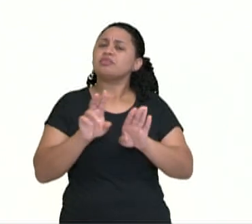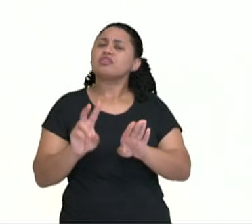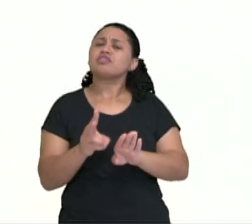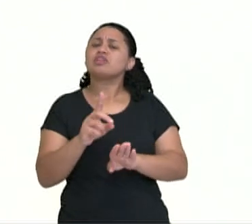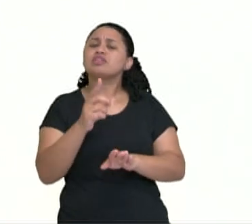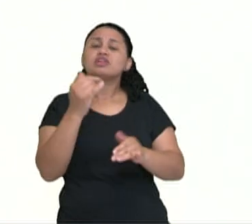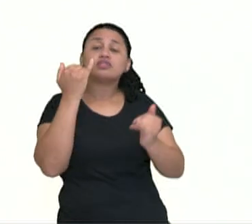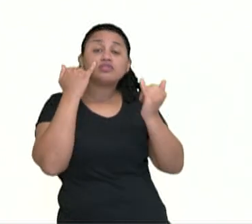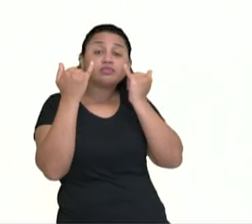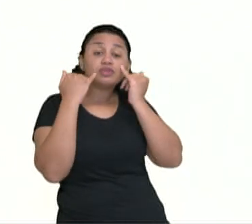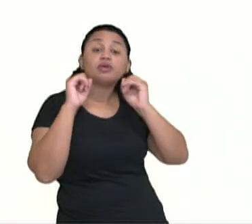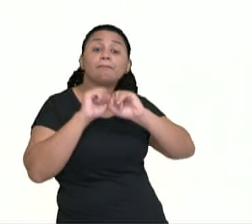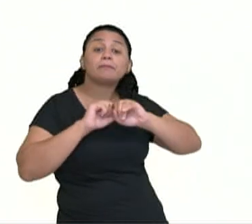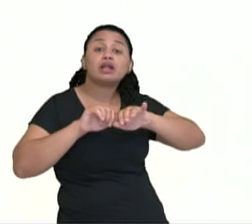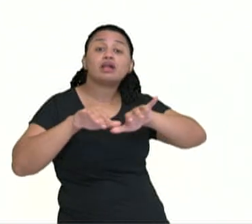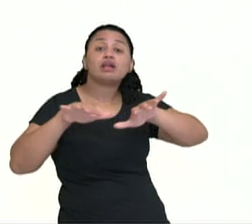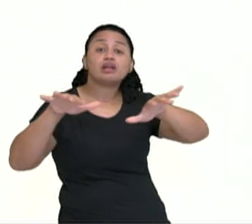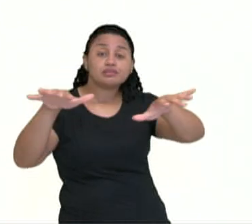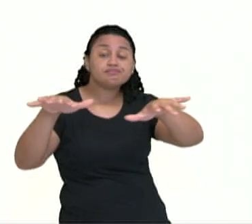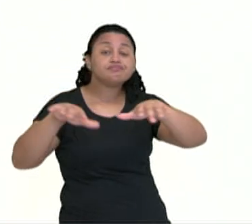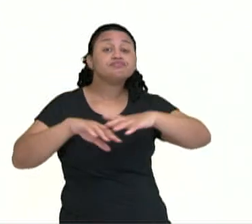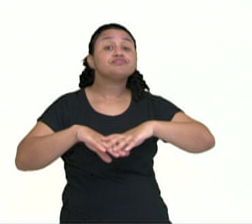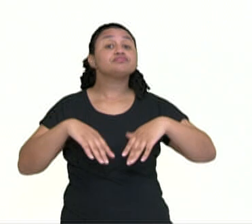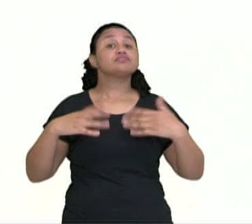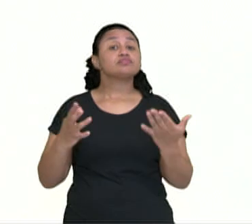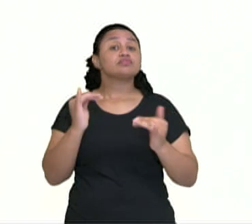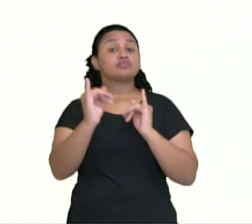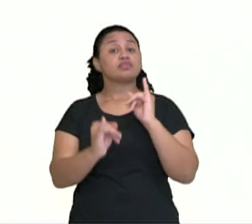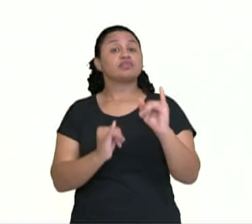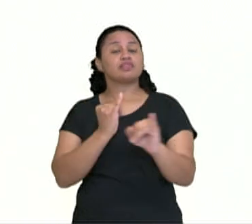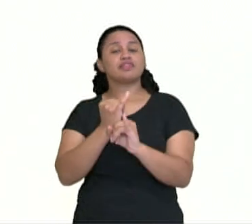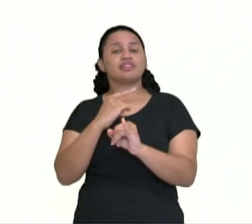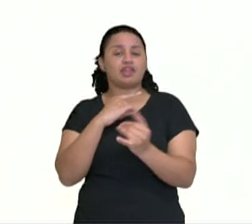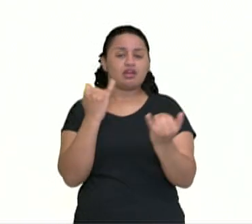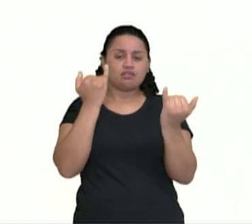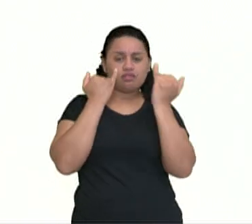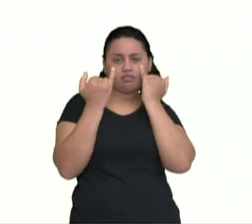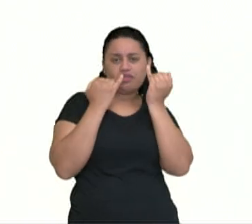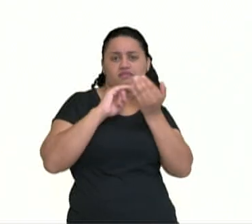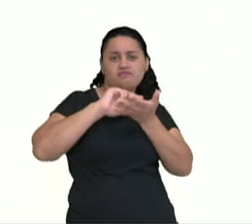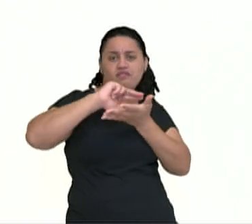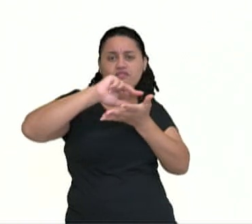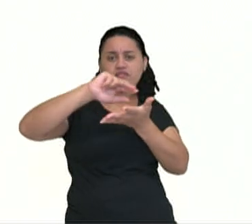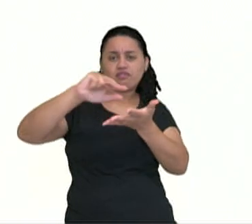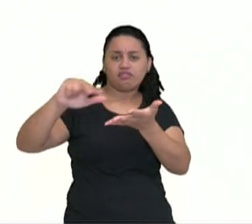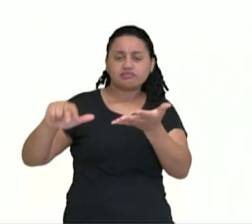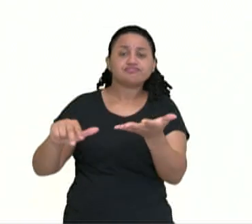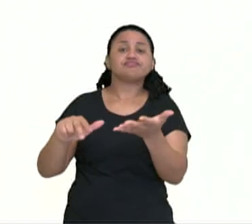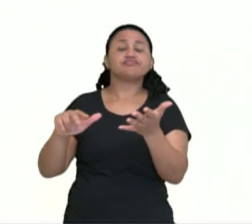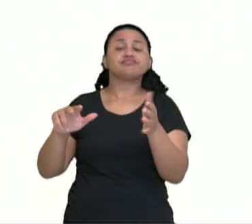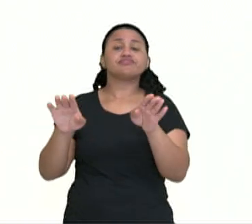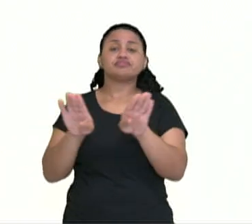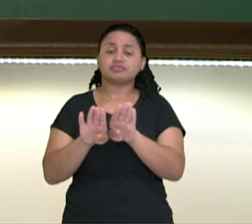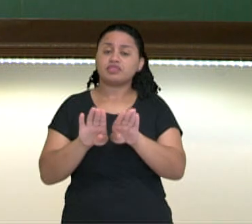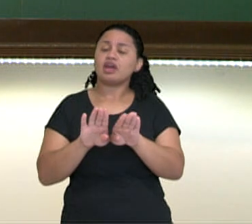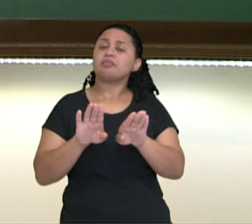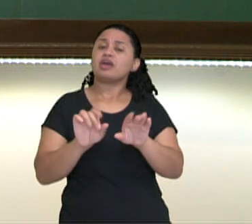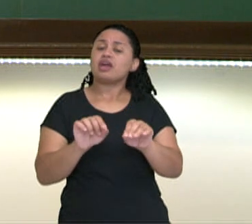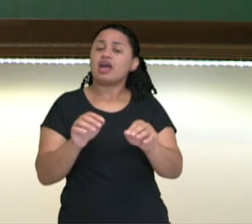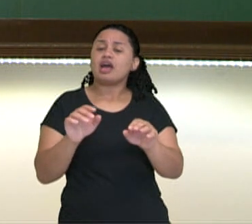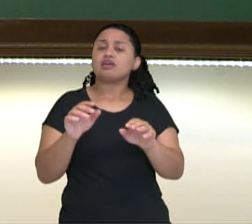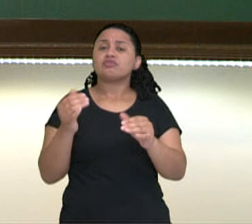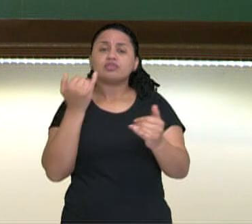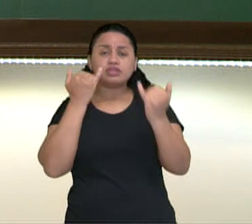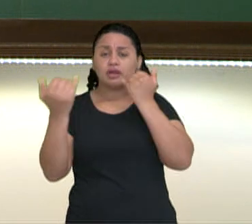informações veiculadas. Com a internet, nós temos muitas informações ao mesmo tempo, as informações chegam muito rápido